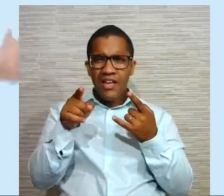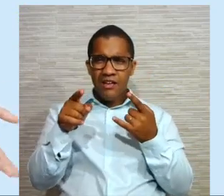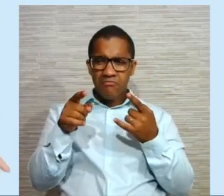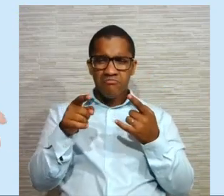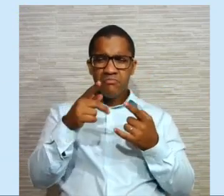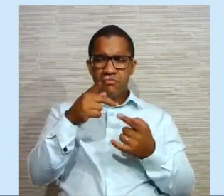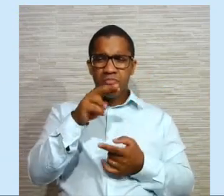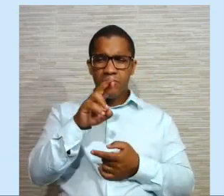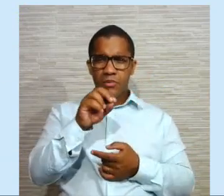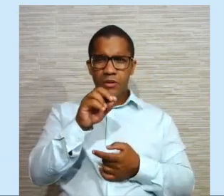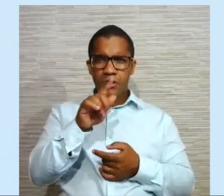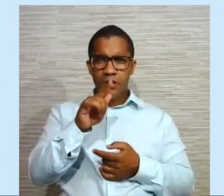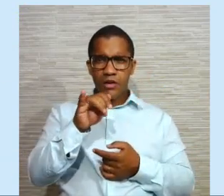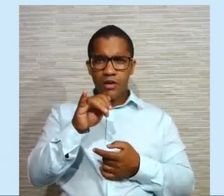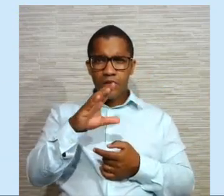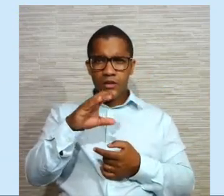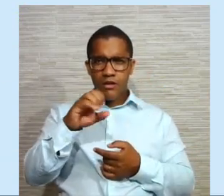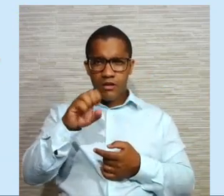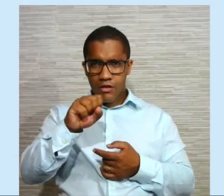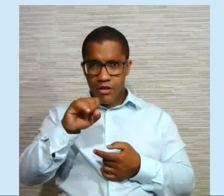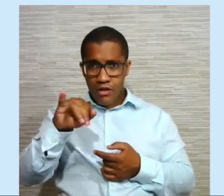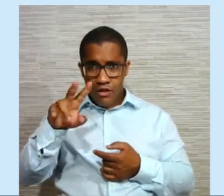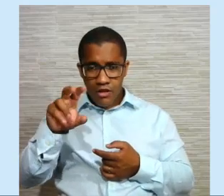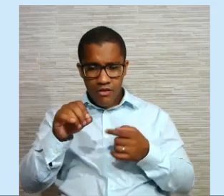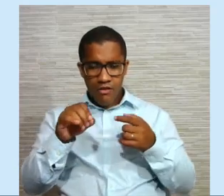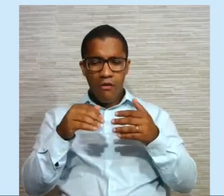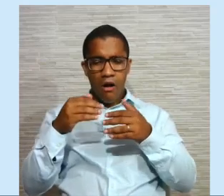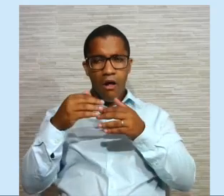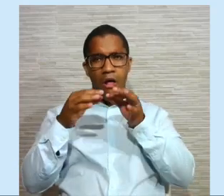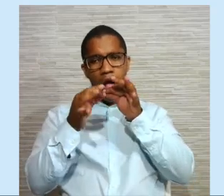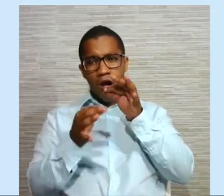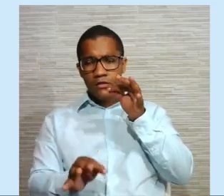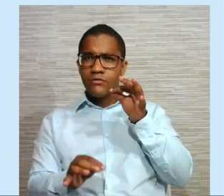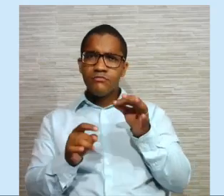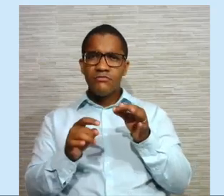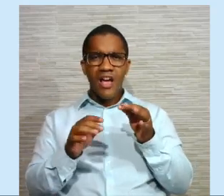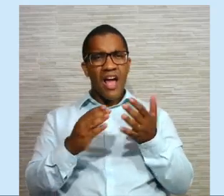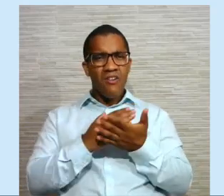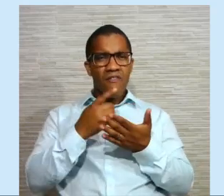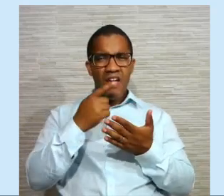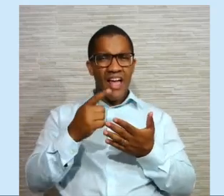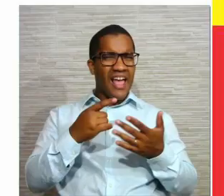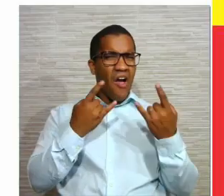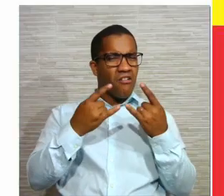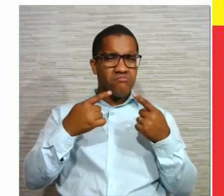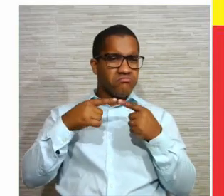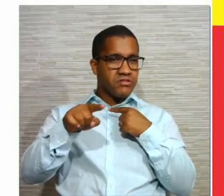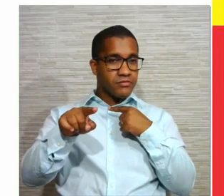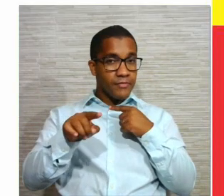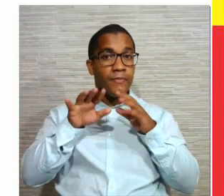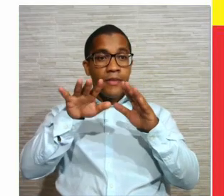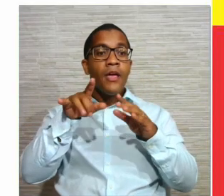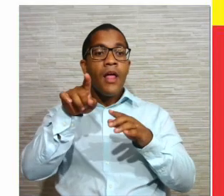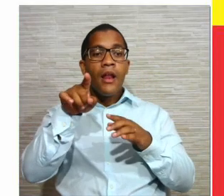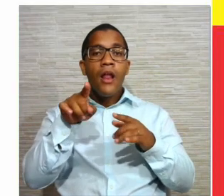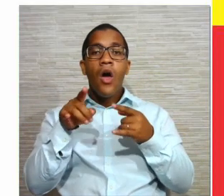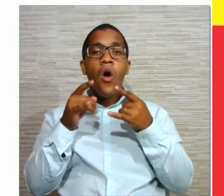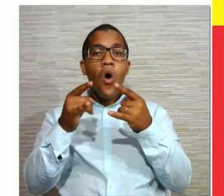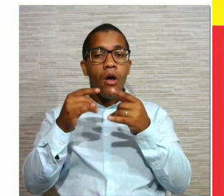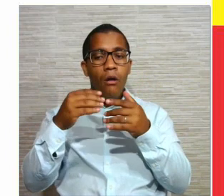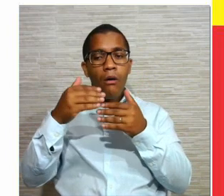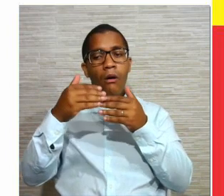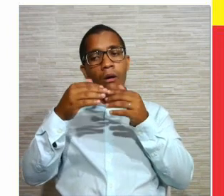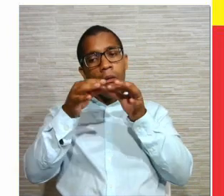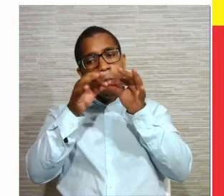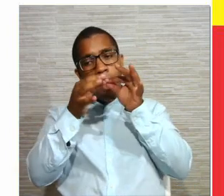não é rock, né? Então existe, às vezes, até uma discriminação com esse estilo. E o rock progressivo, ele